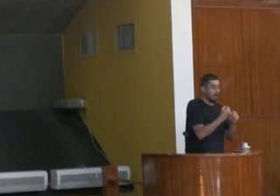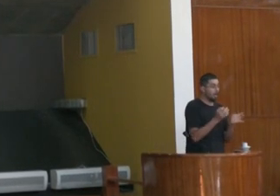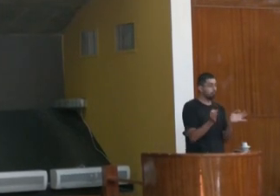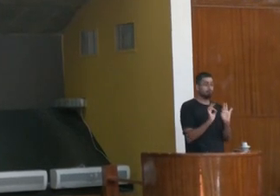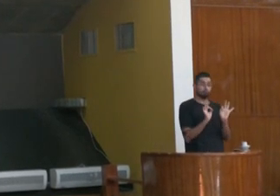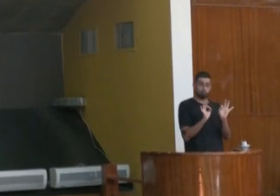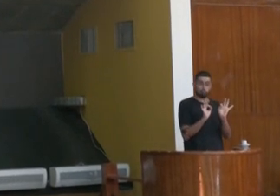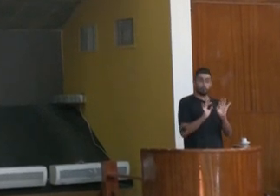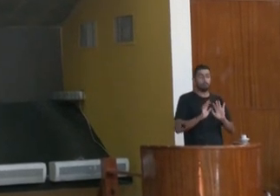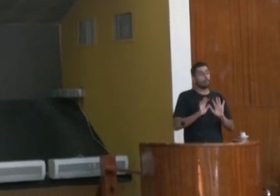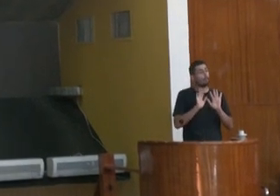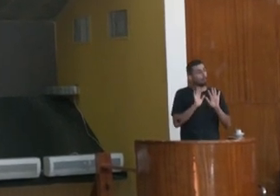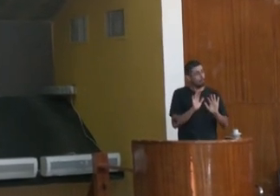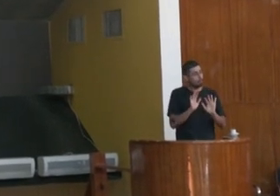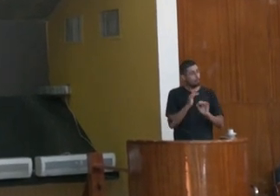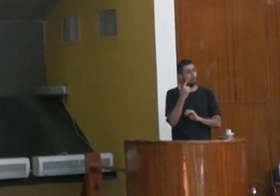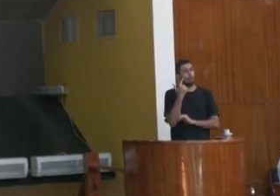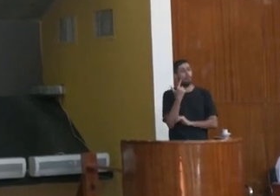outras funções